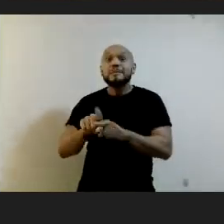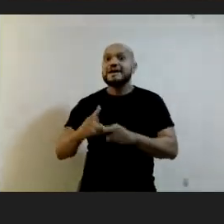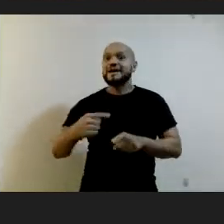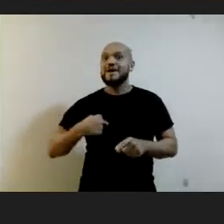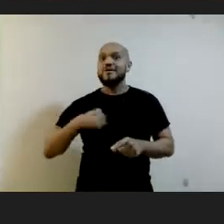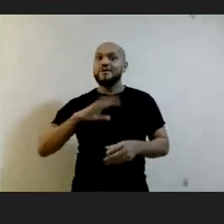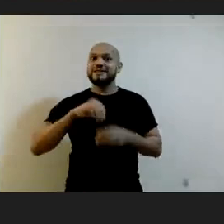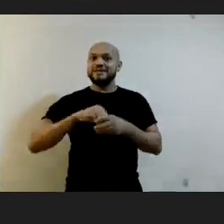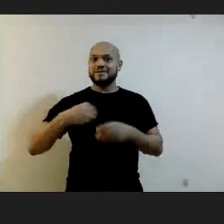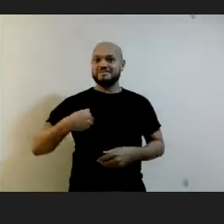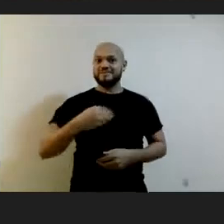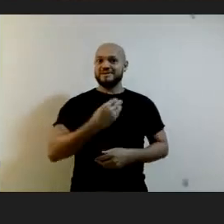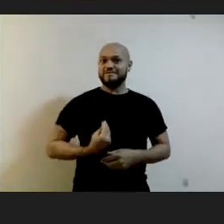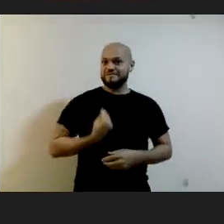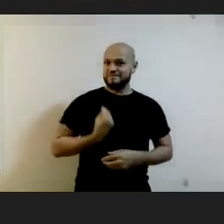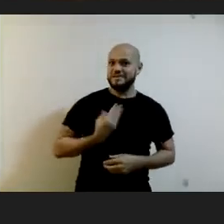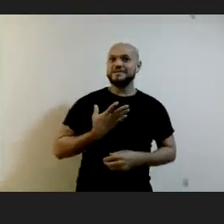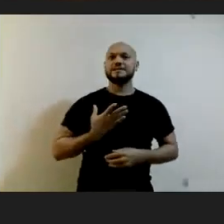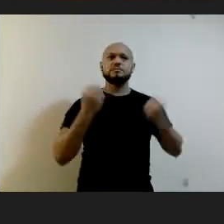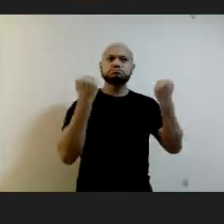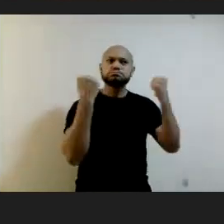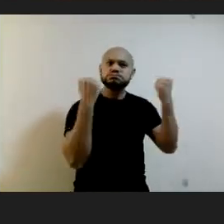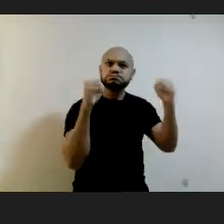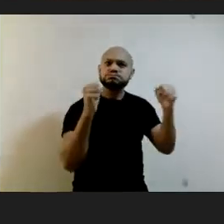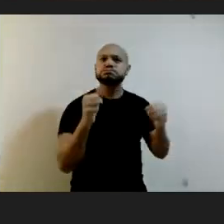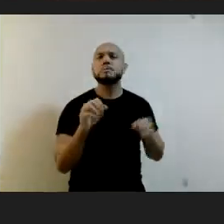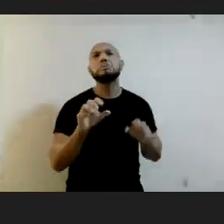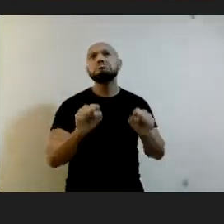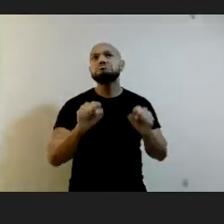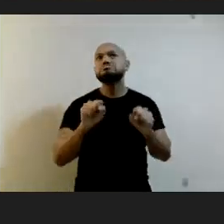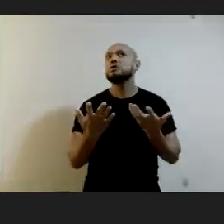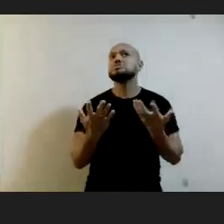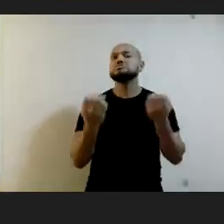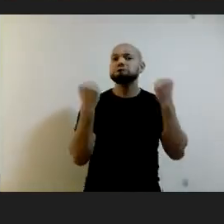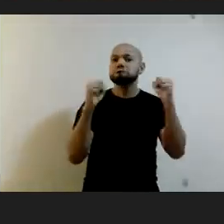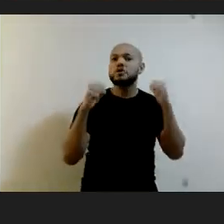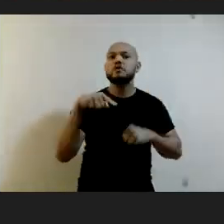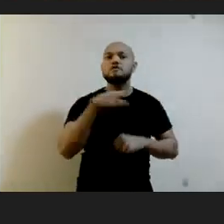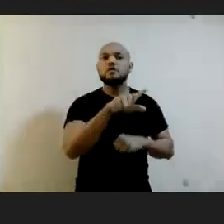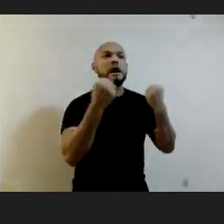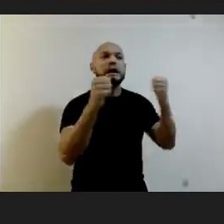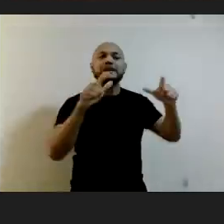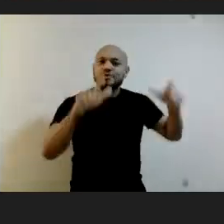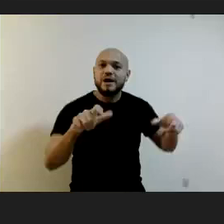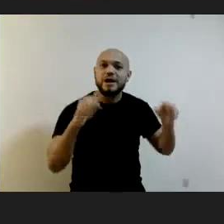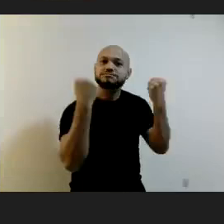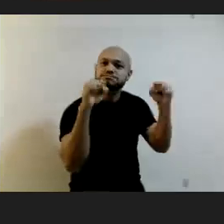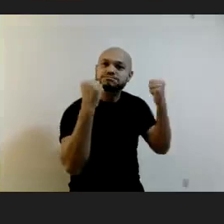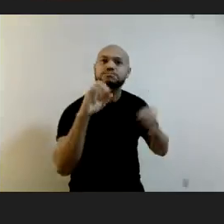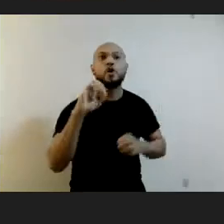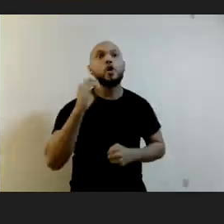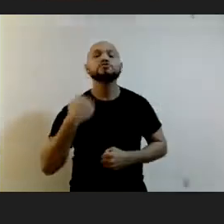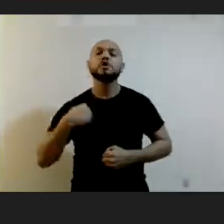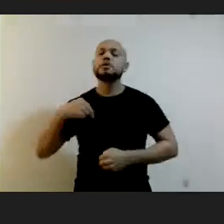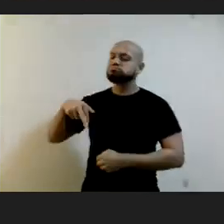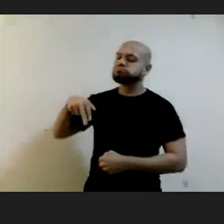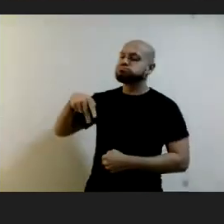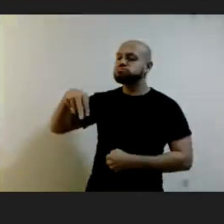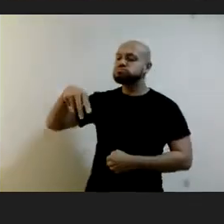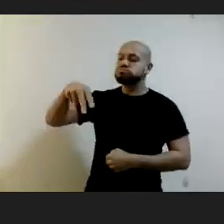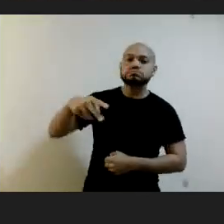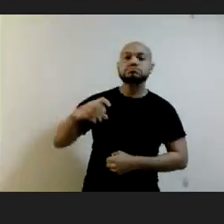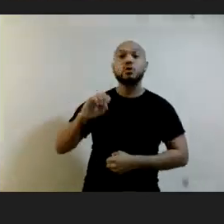dia, pode ser com exercícios numa academia, caminhar, andar de bicicleta,